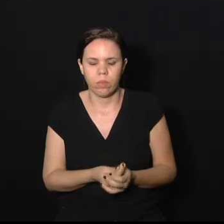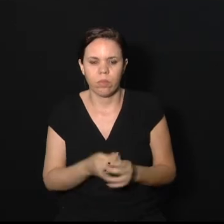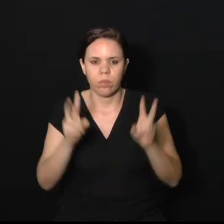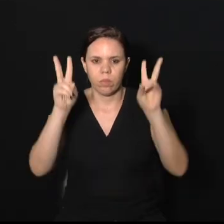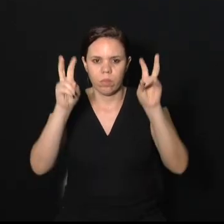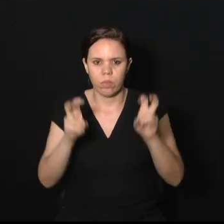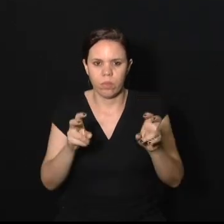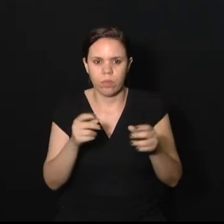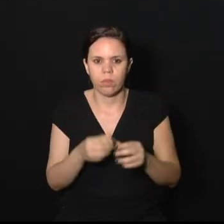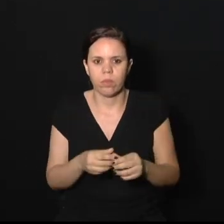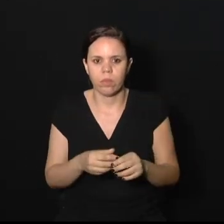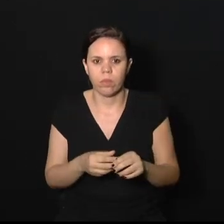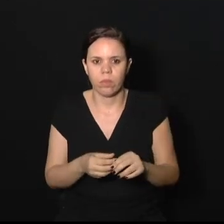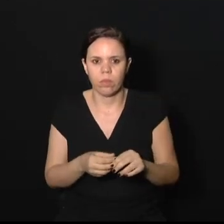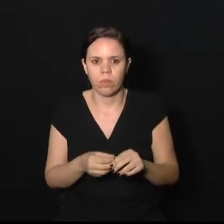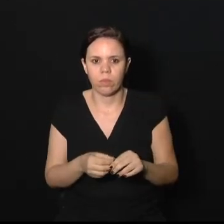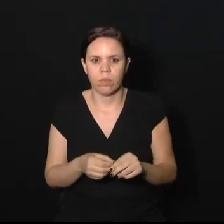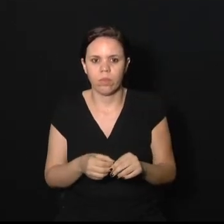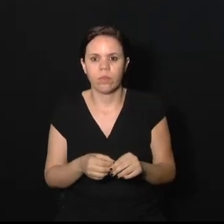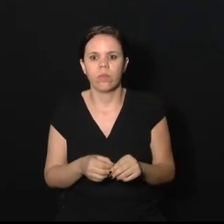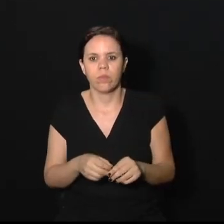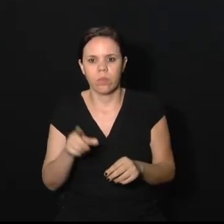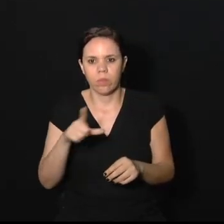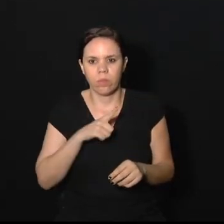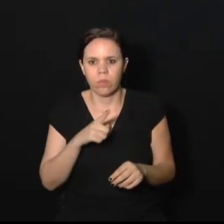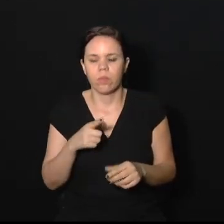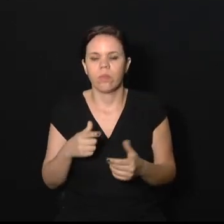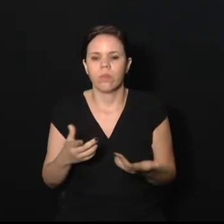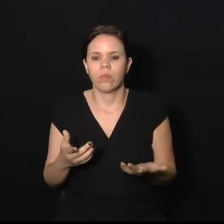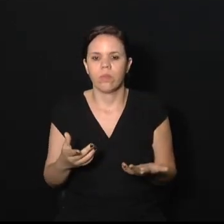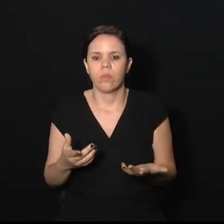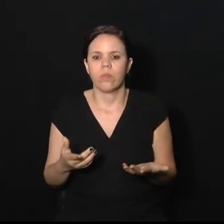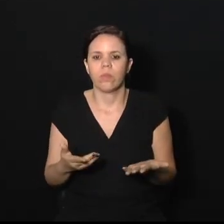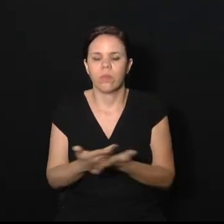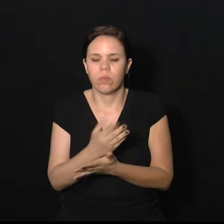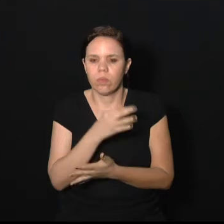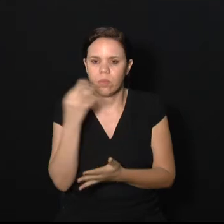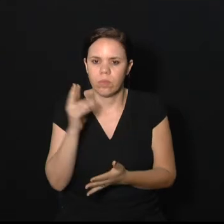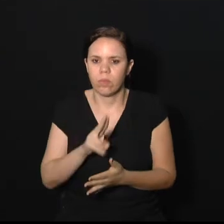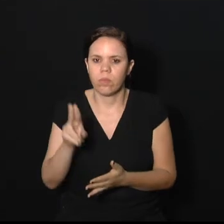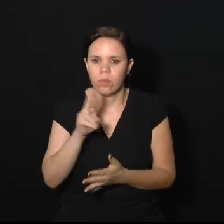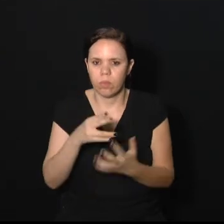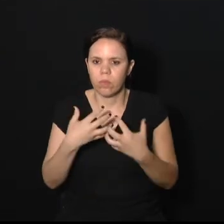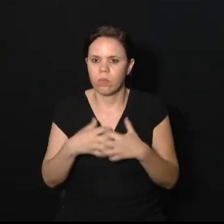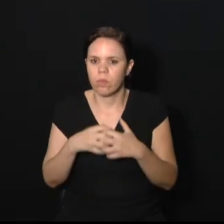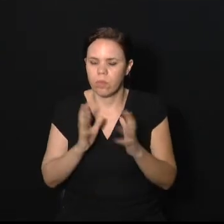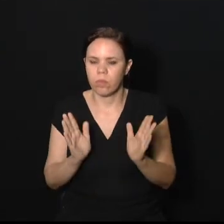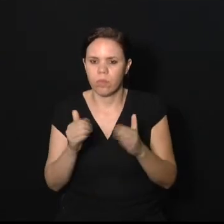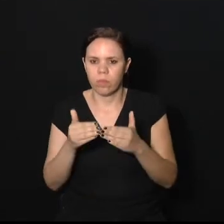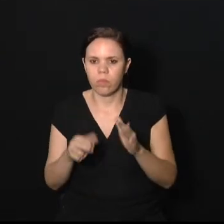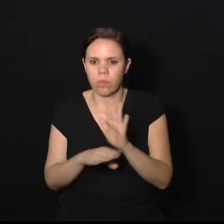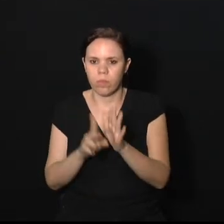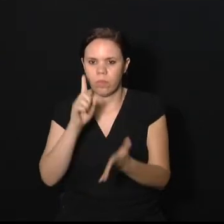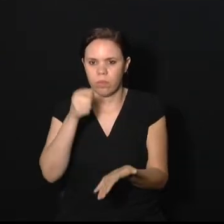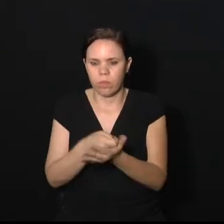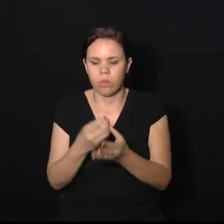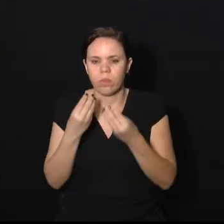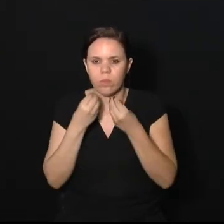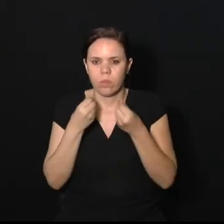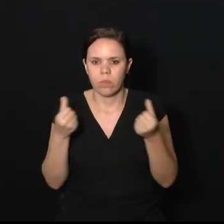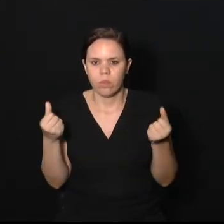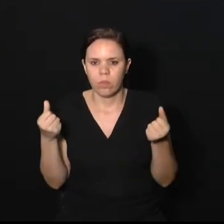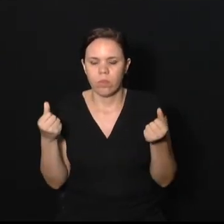que hoje está bastante latente e que realmente traz eficiência, né? Se bem utilizado, o foco é trazer eficiência e garantir maior